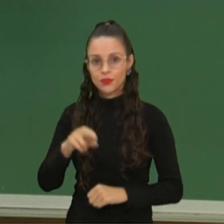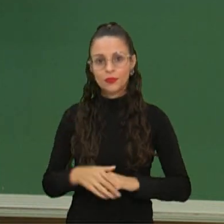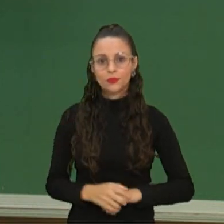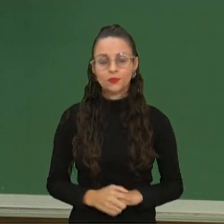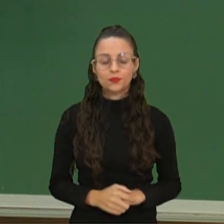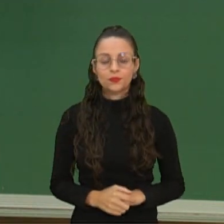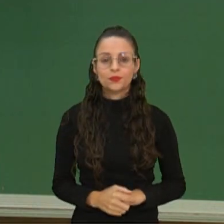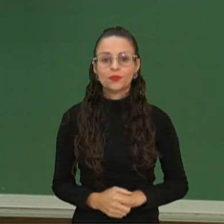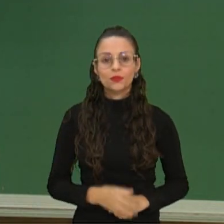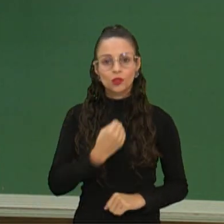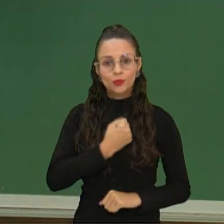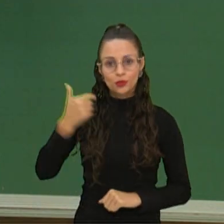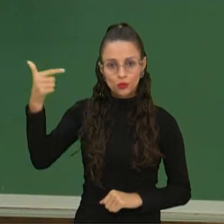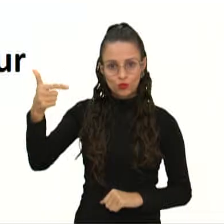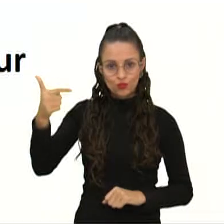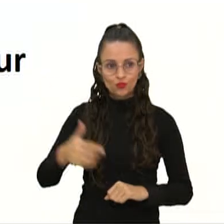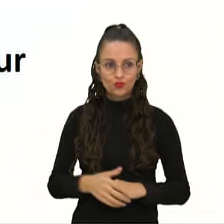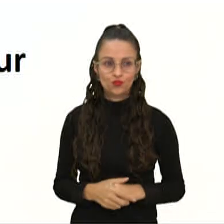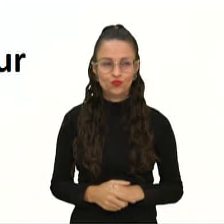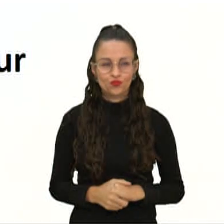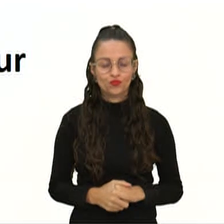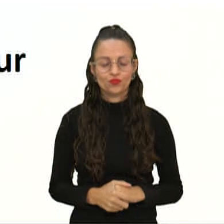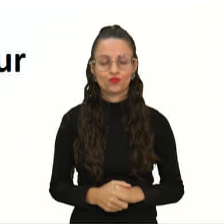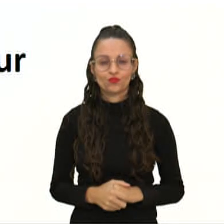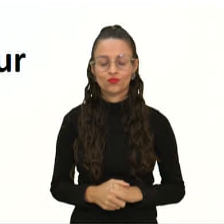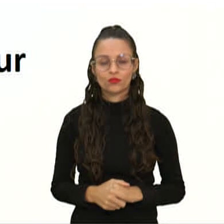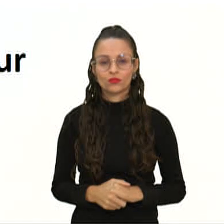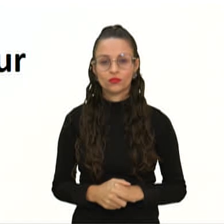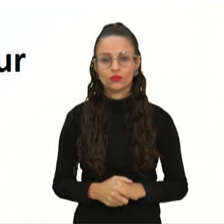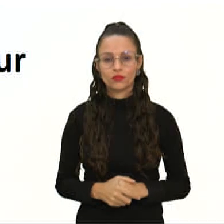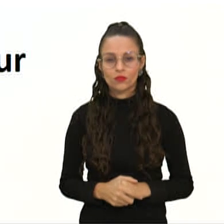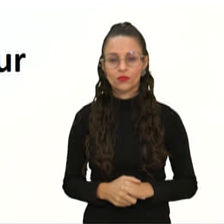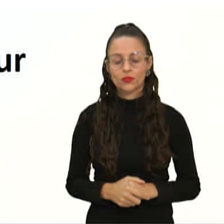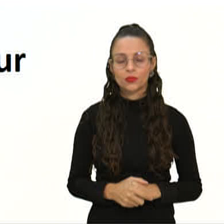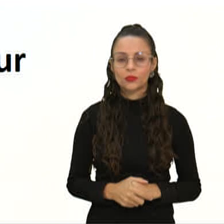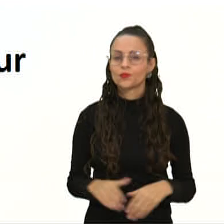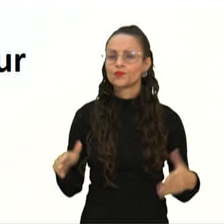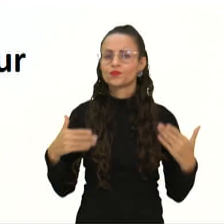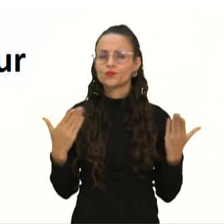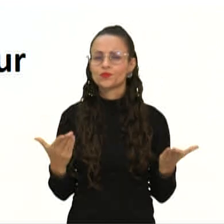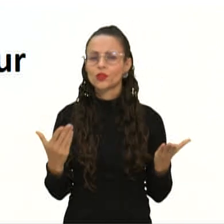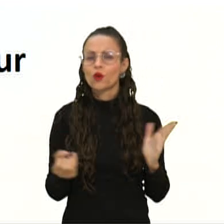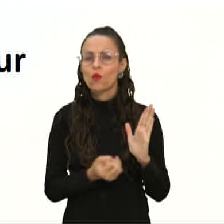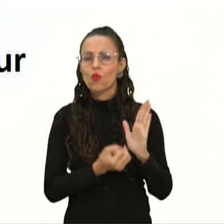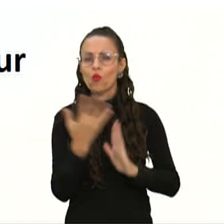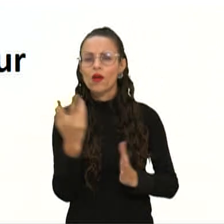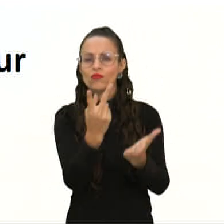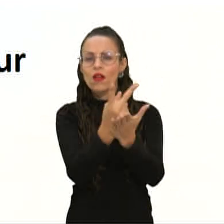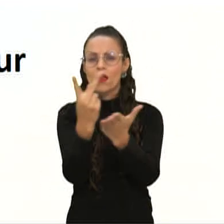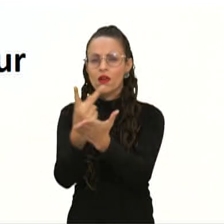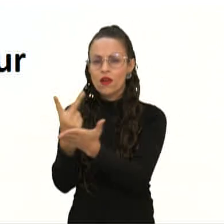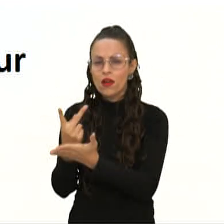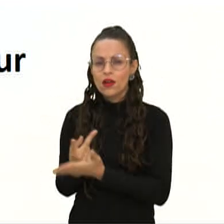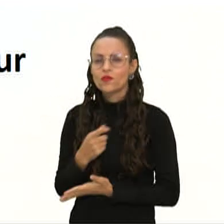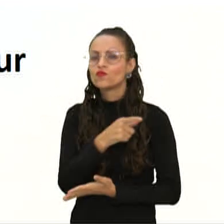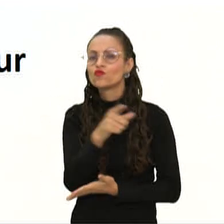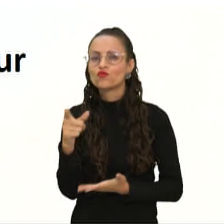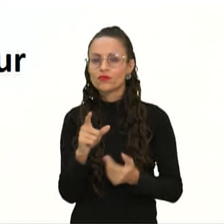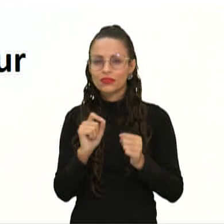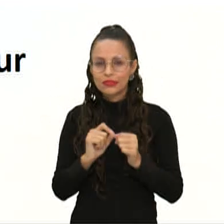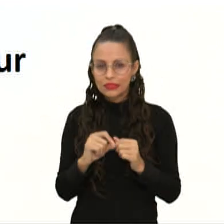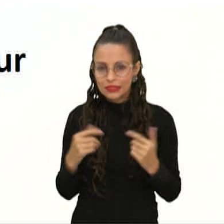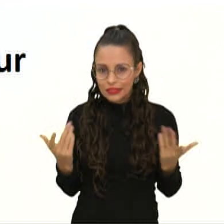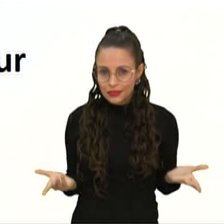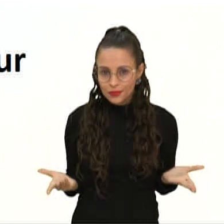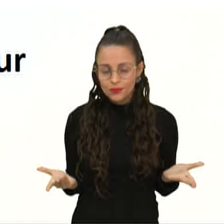negativa. Number two. How many mistakes do you usually make? Quantos erros que você geralmente comete? Eu tenho aqui